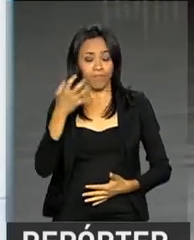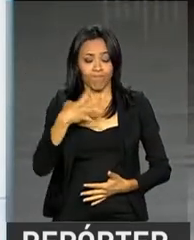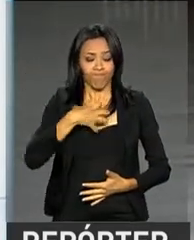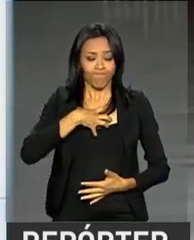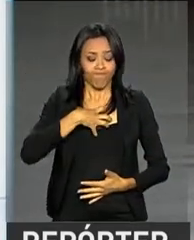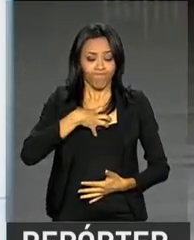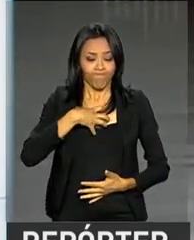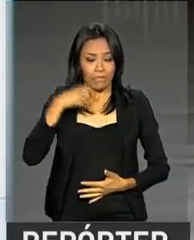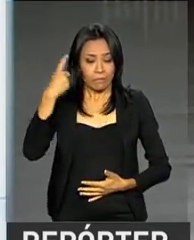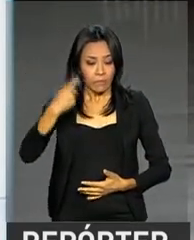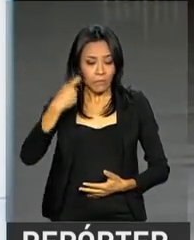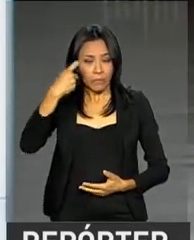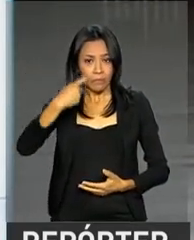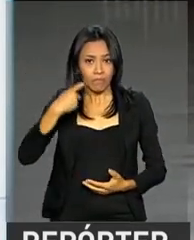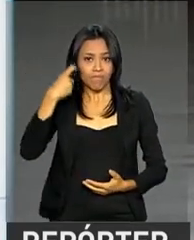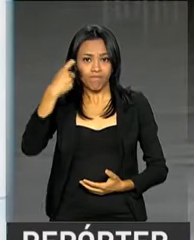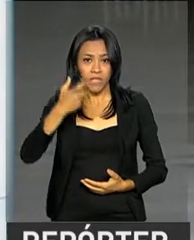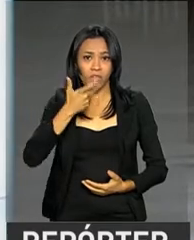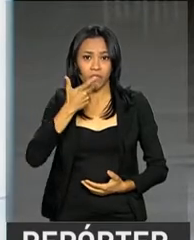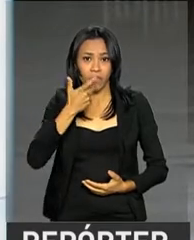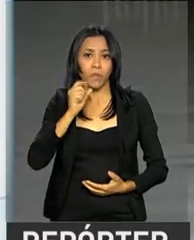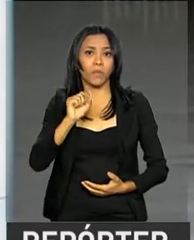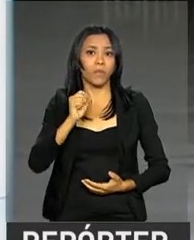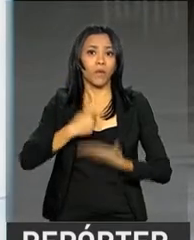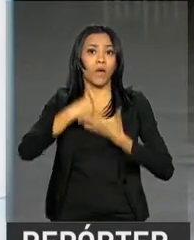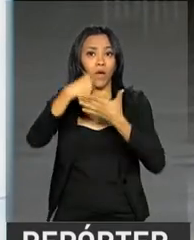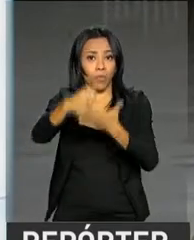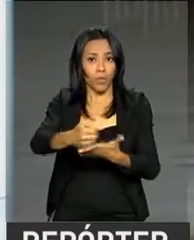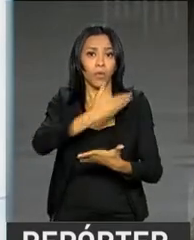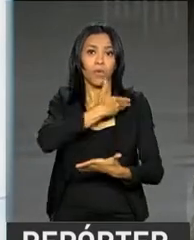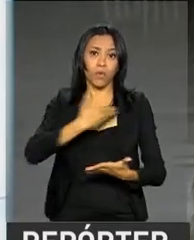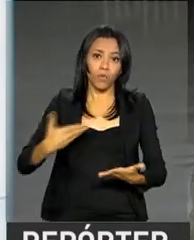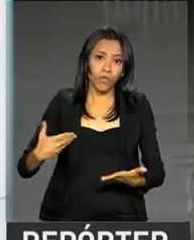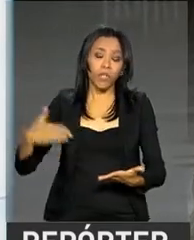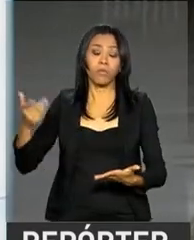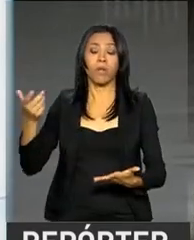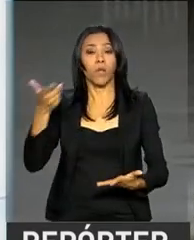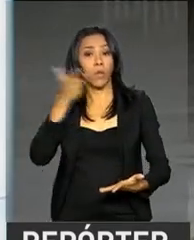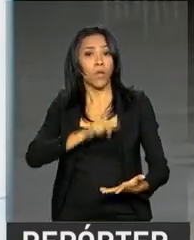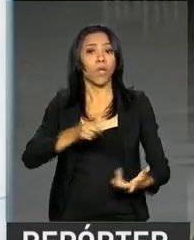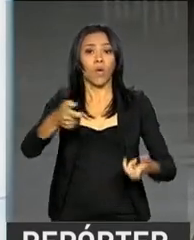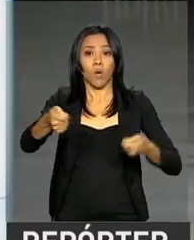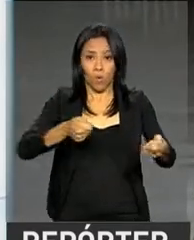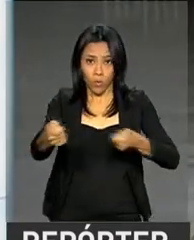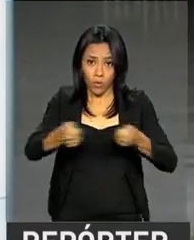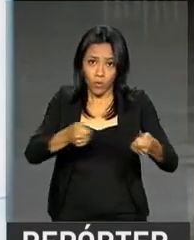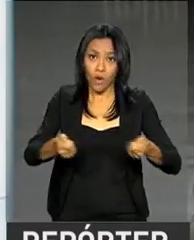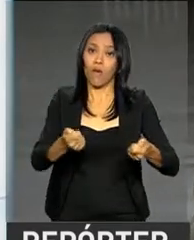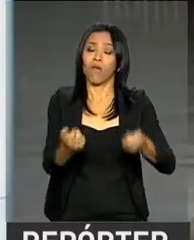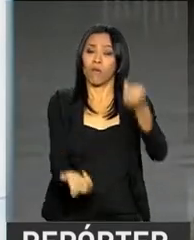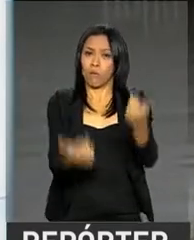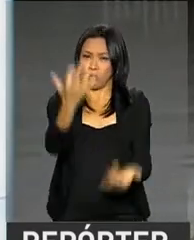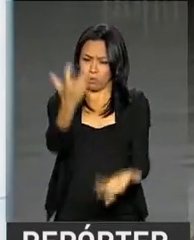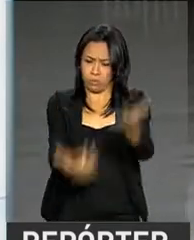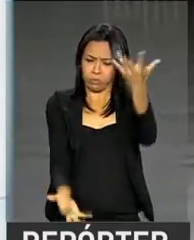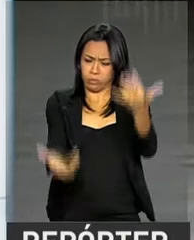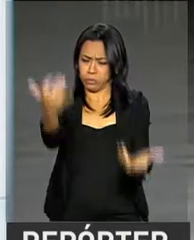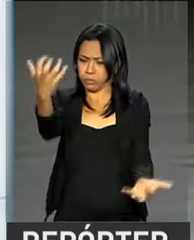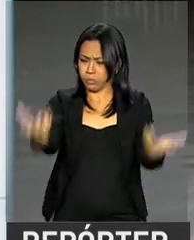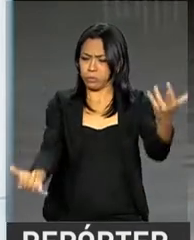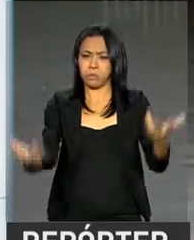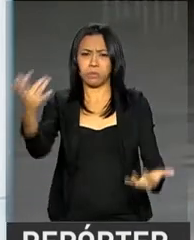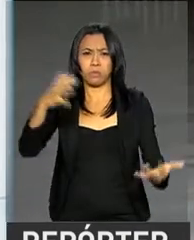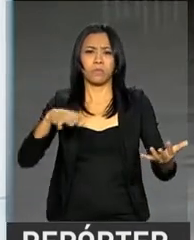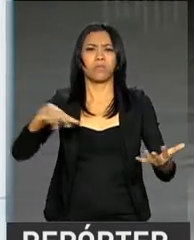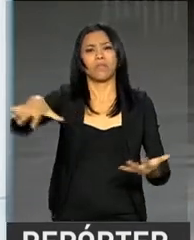preocupação e falou sobre o apoio do governo para controlar o incêndio que atinge aí o parque nacional da chapada